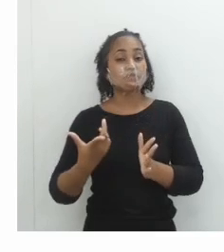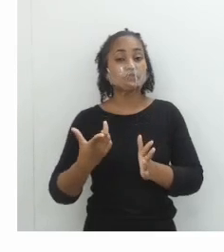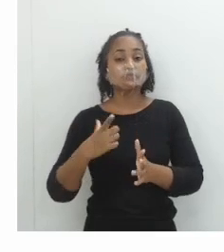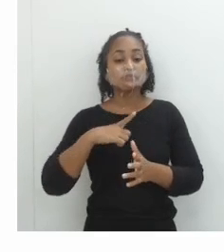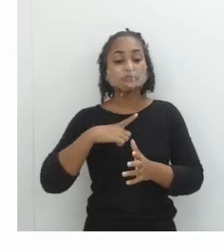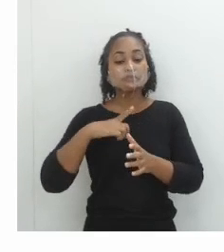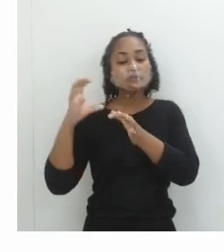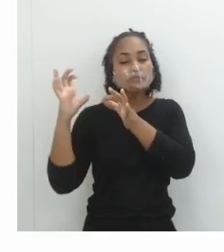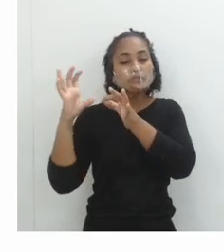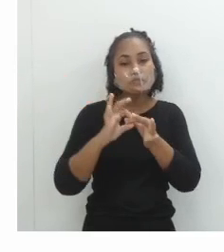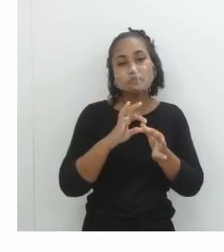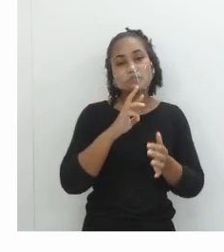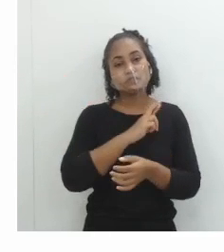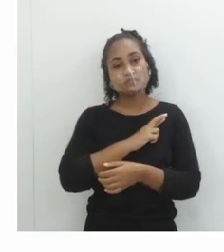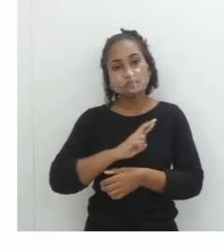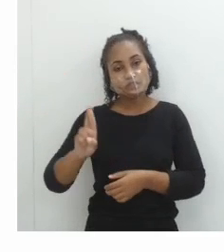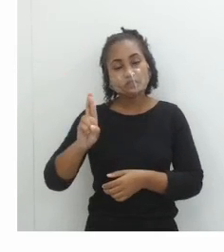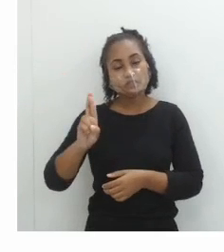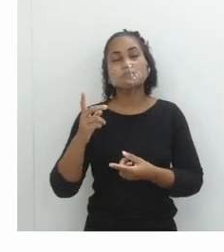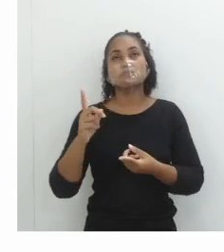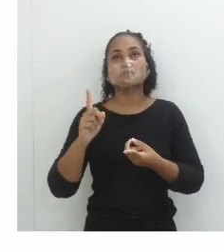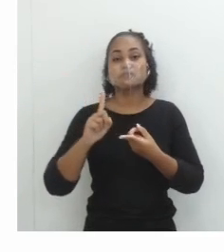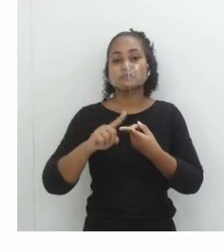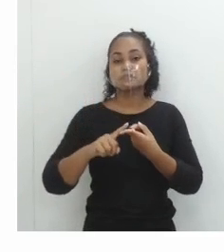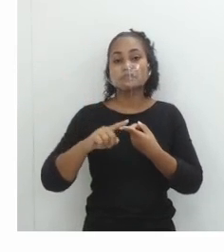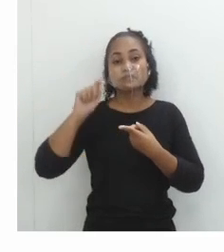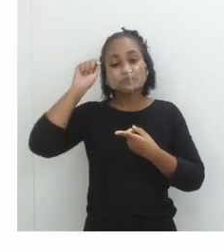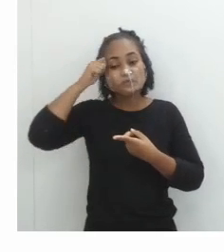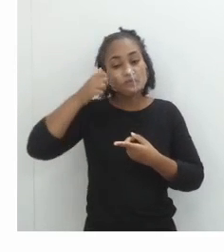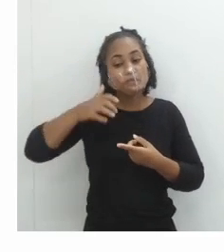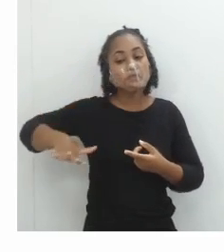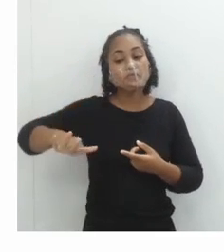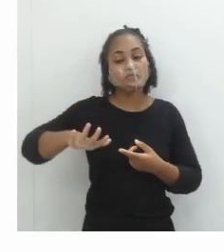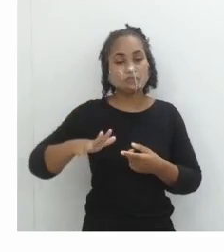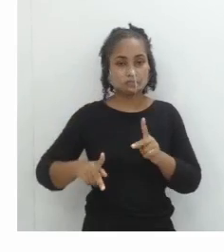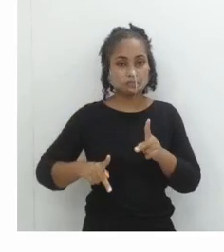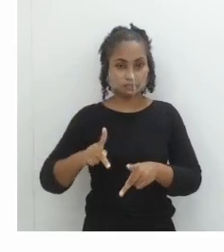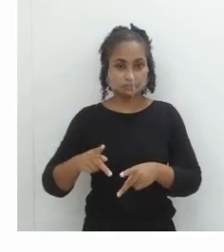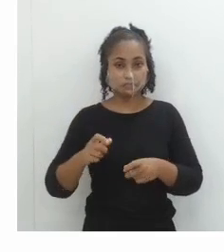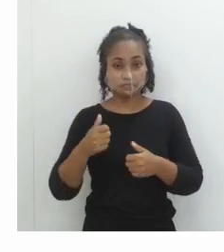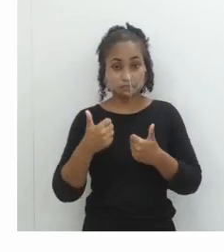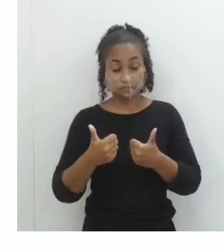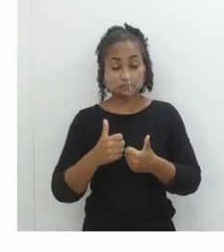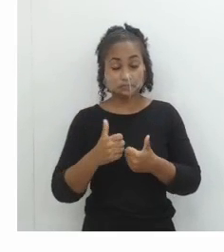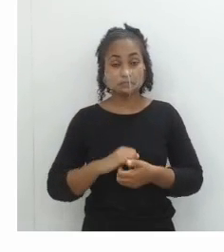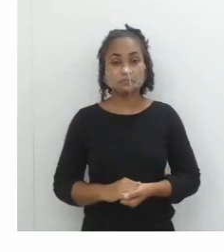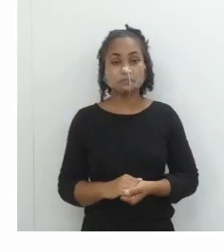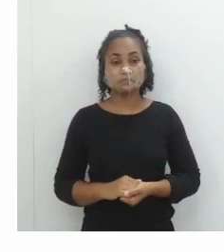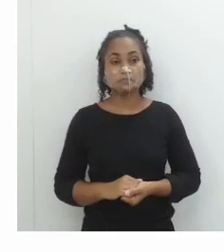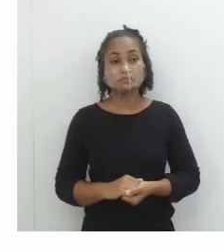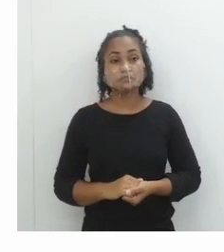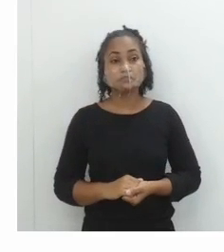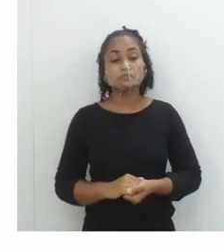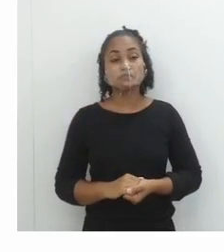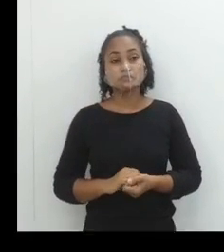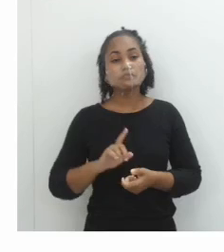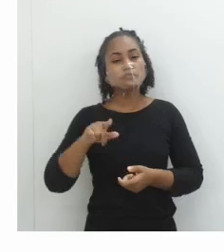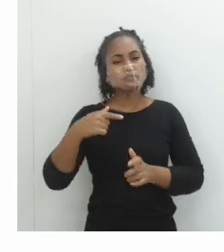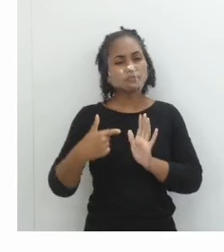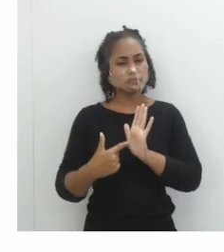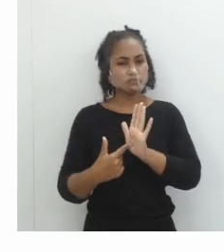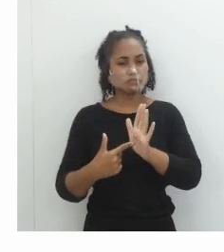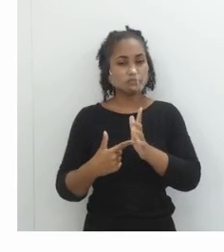dentro daquela religião, dentro daquela etnia e dentro daquele povo, tá? Aqui eu trouxe outra marca